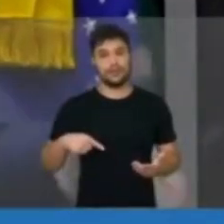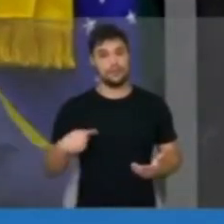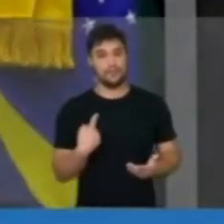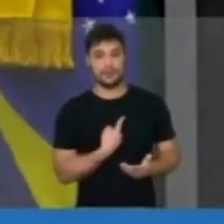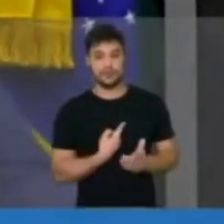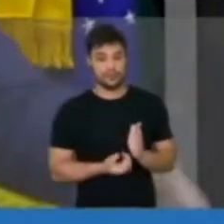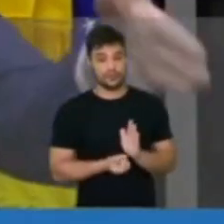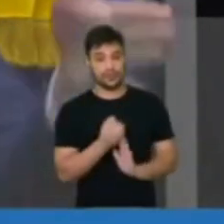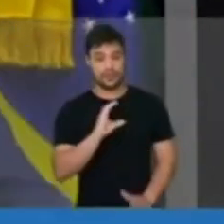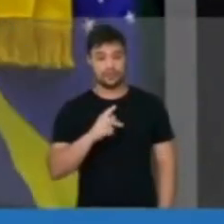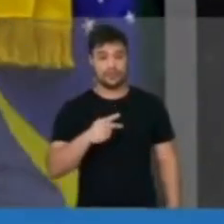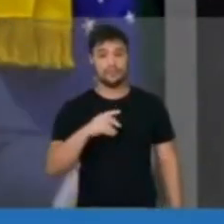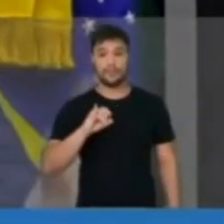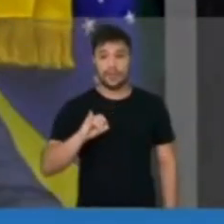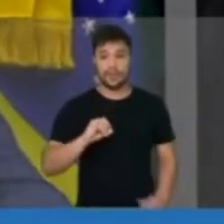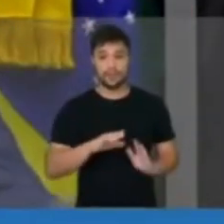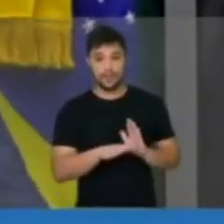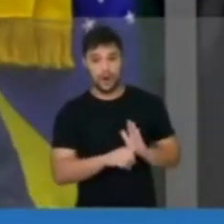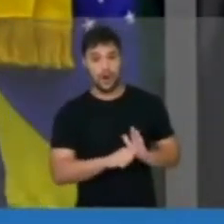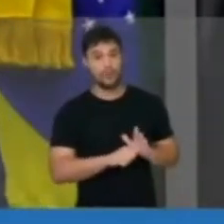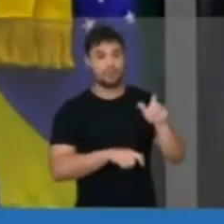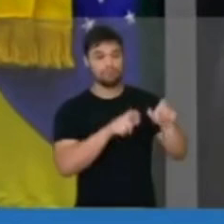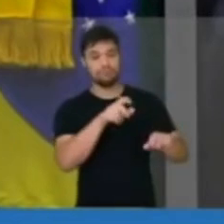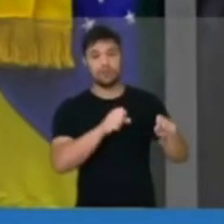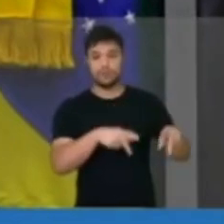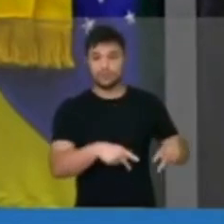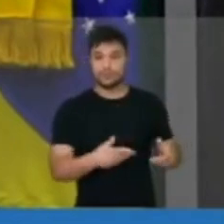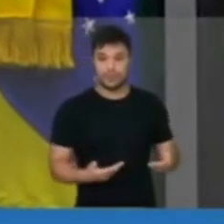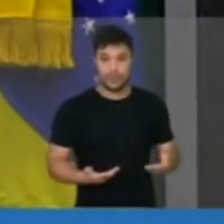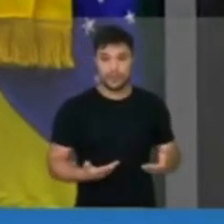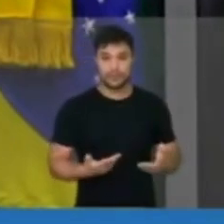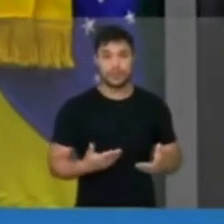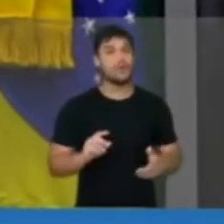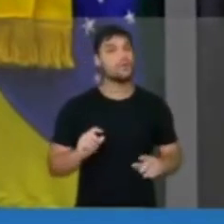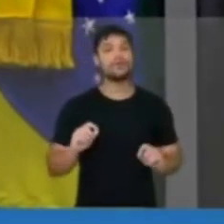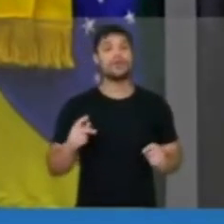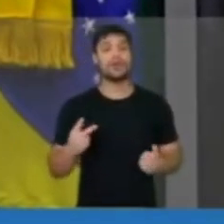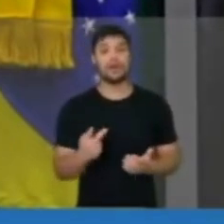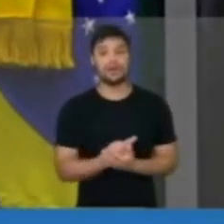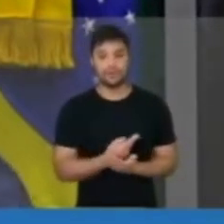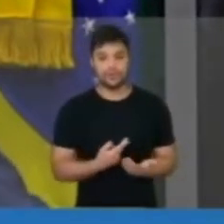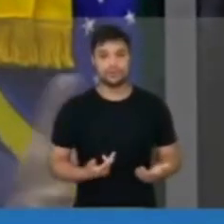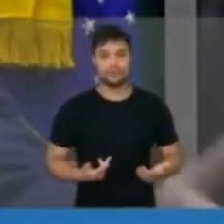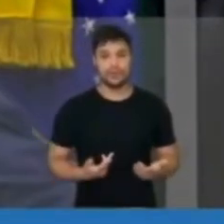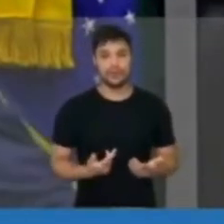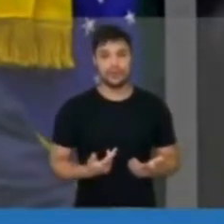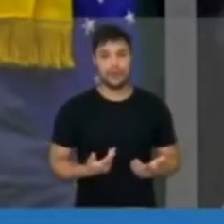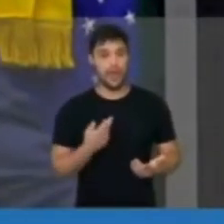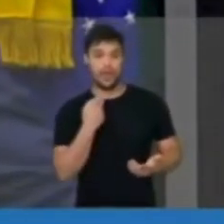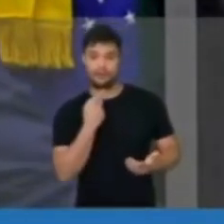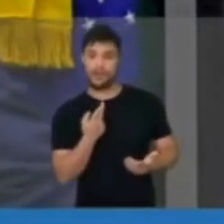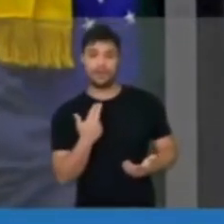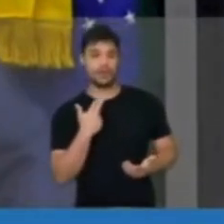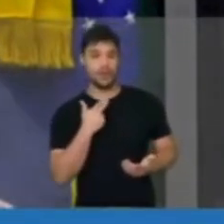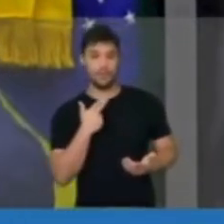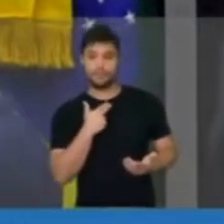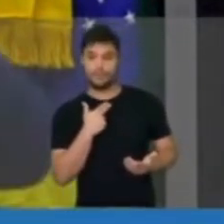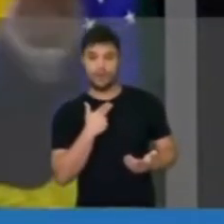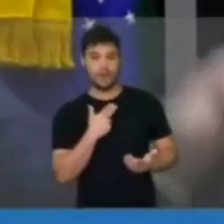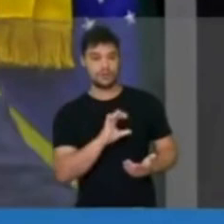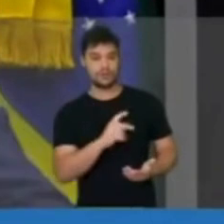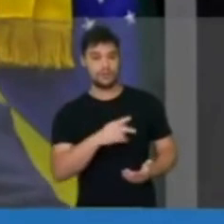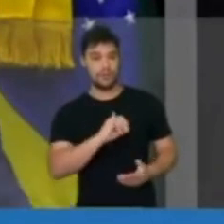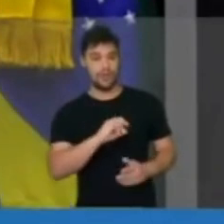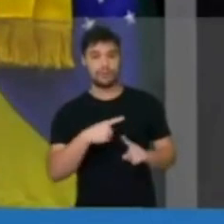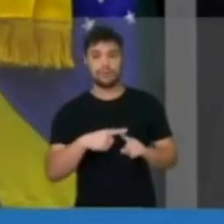a CPI do roubo dos aposentados. O que está sendo feito? Dito que não pode abrir porque há